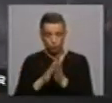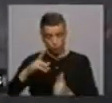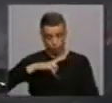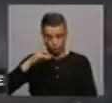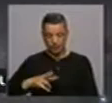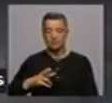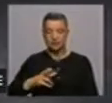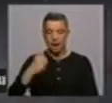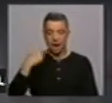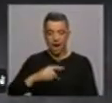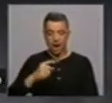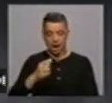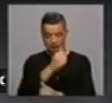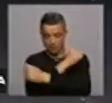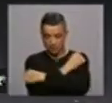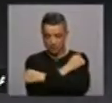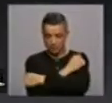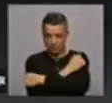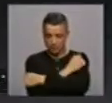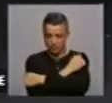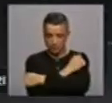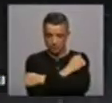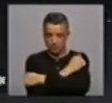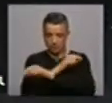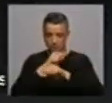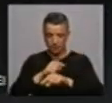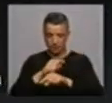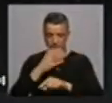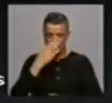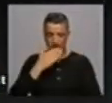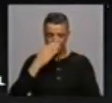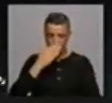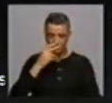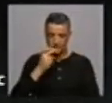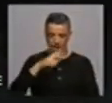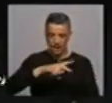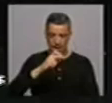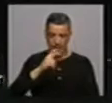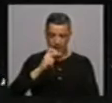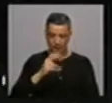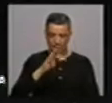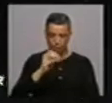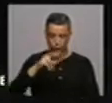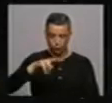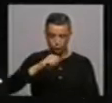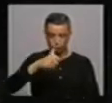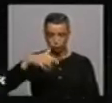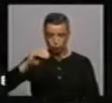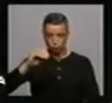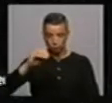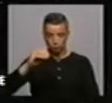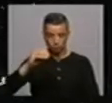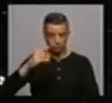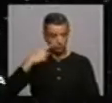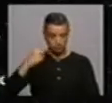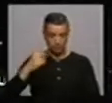já envio um grande abraço para o David Sobral e para a minha querida amiga e astrónoma Ana Afonso, porque fizeram furor em todo o mundo ao